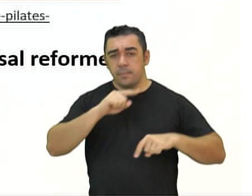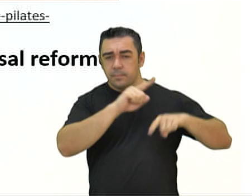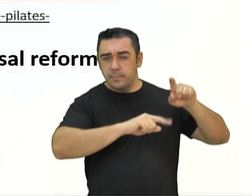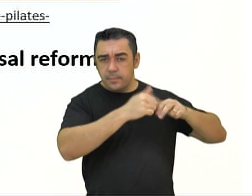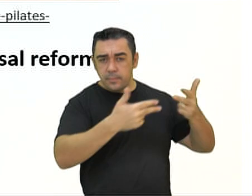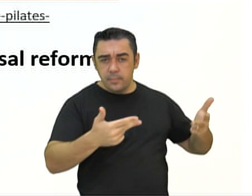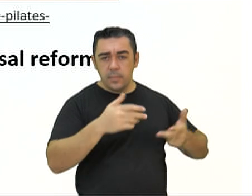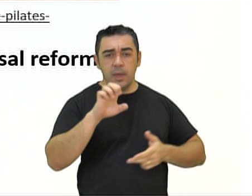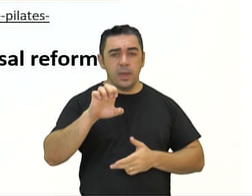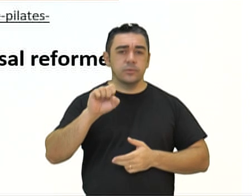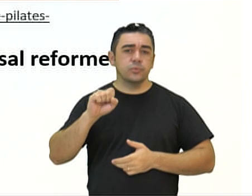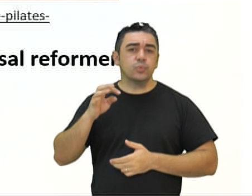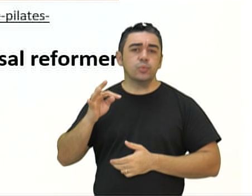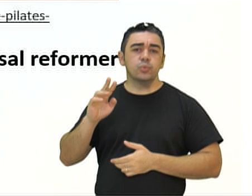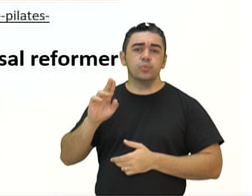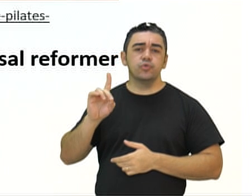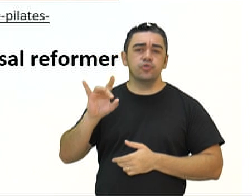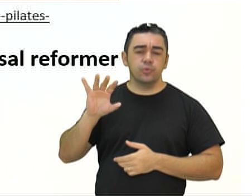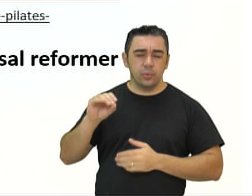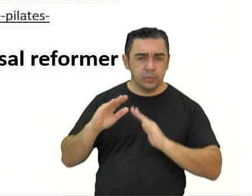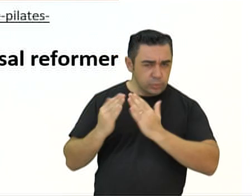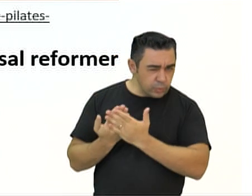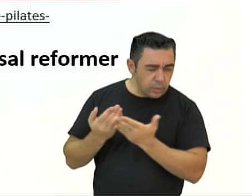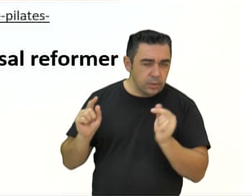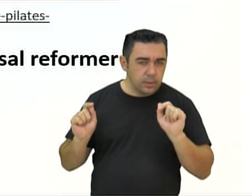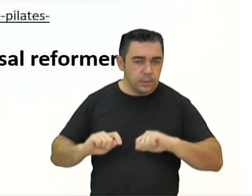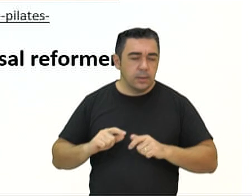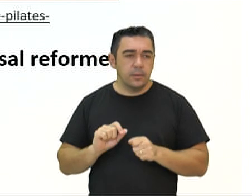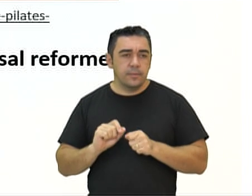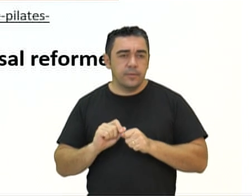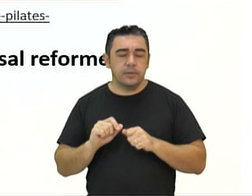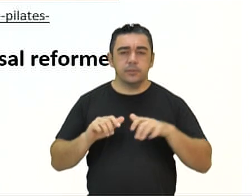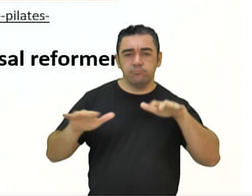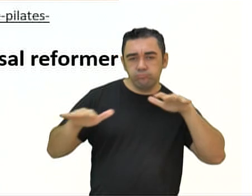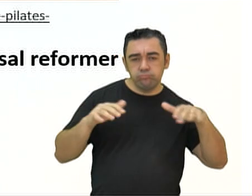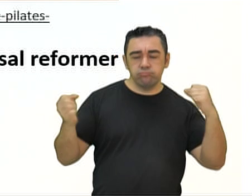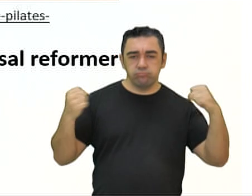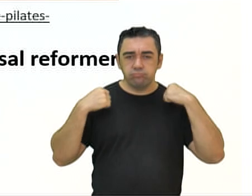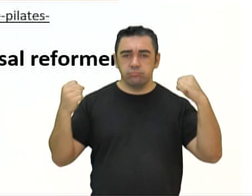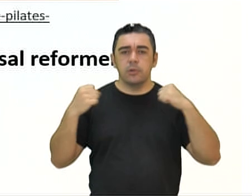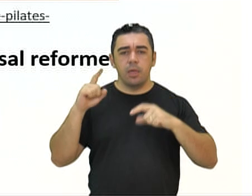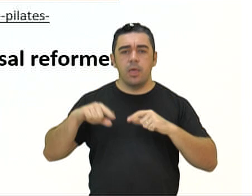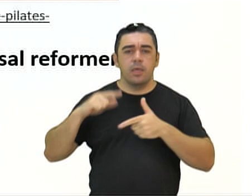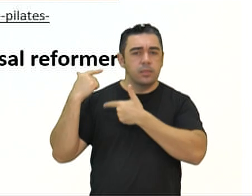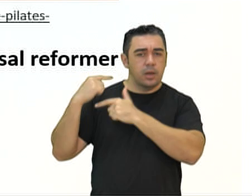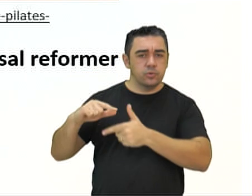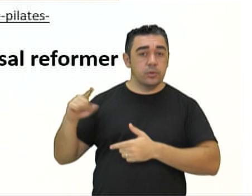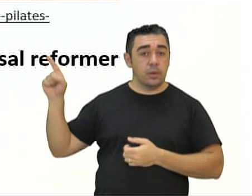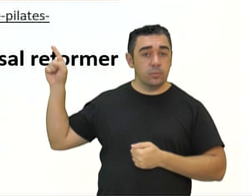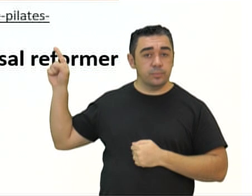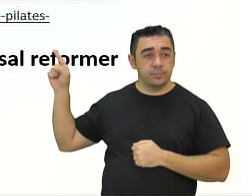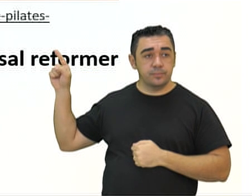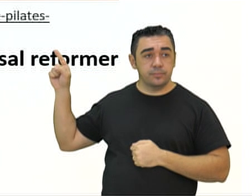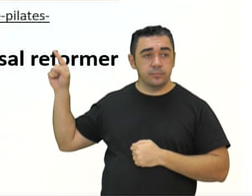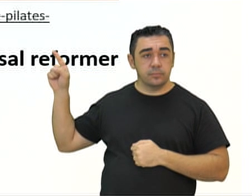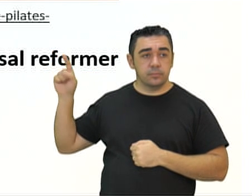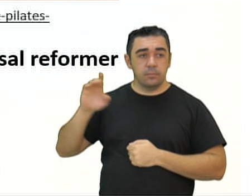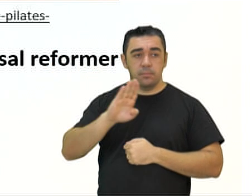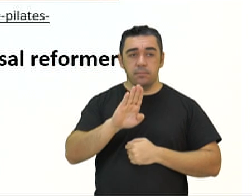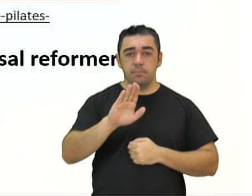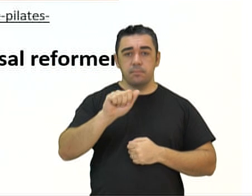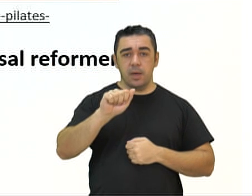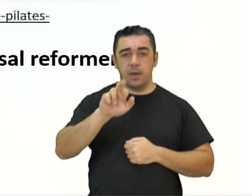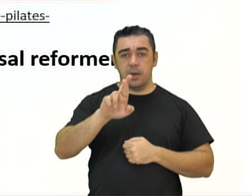de um estúdio. E aqui são algumas máquinas, alguns aparelhos que são mais tradicionais. Então, nós temos o Barell, que é